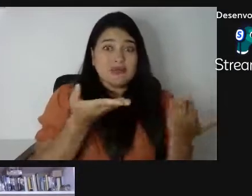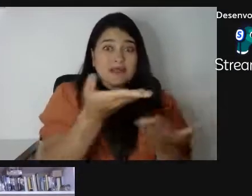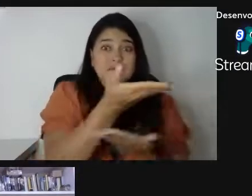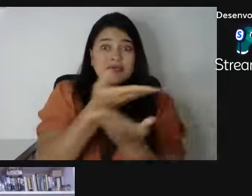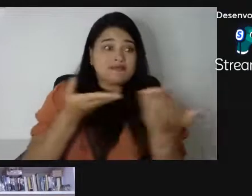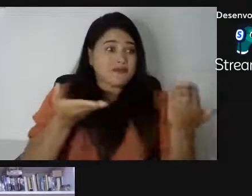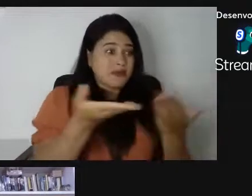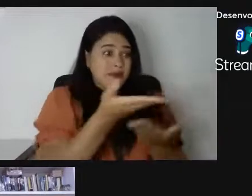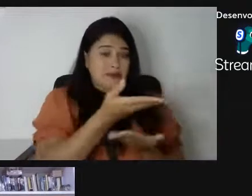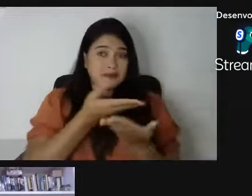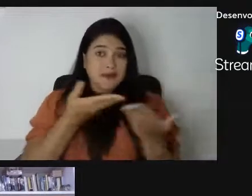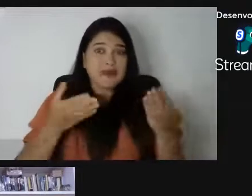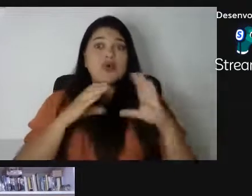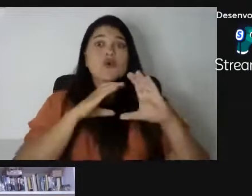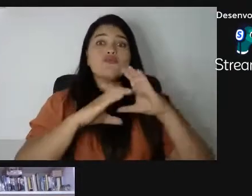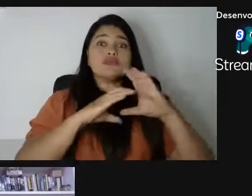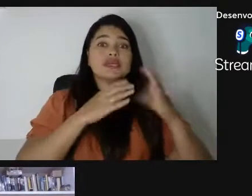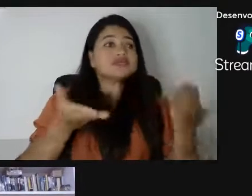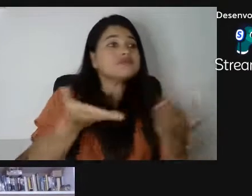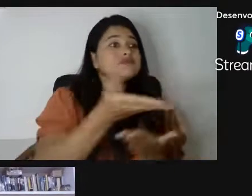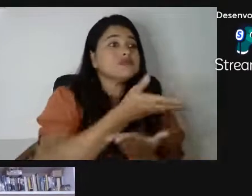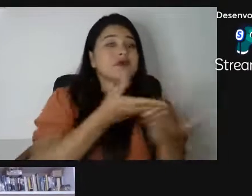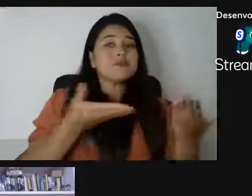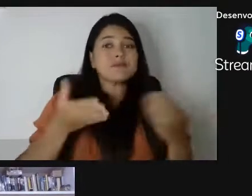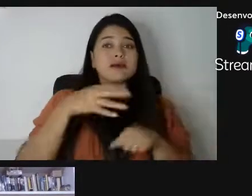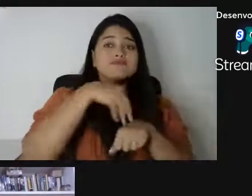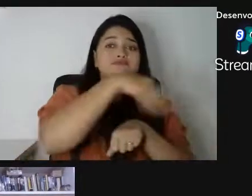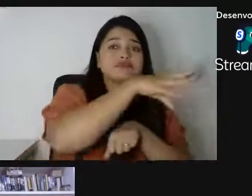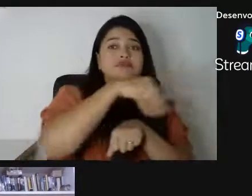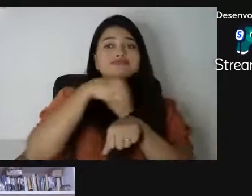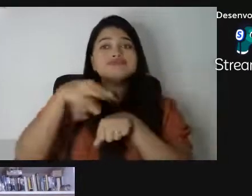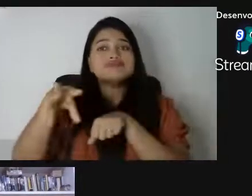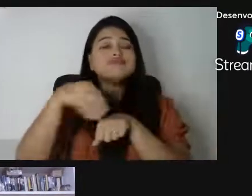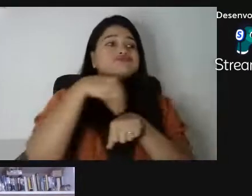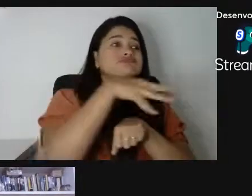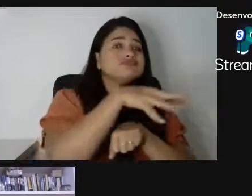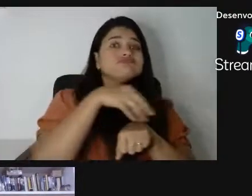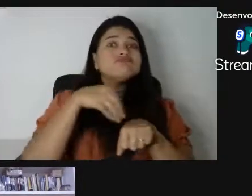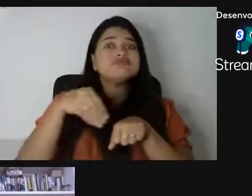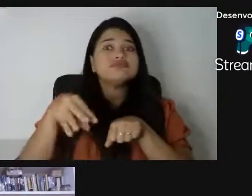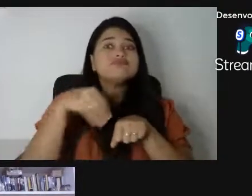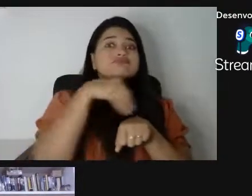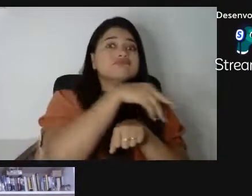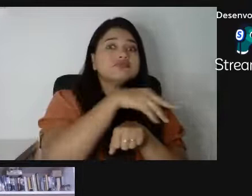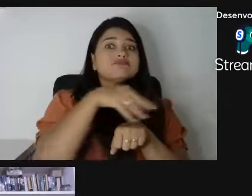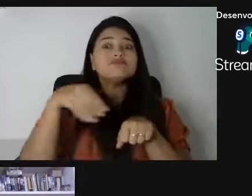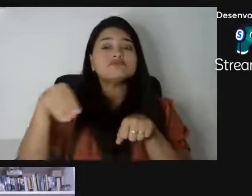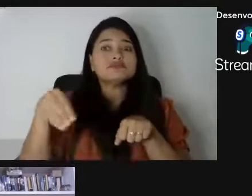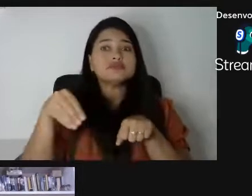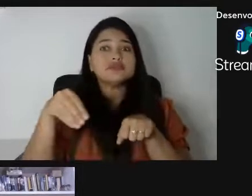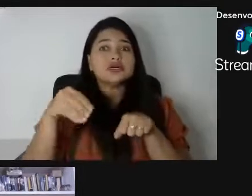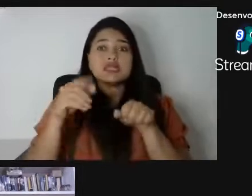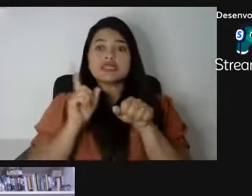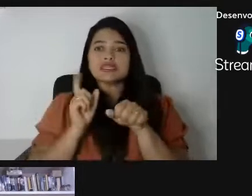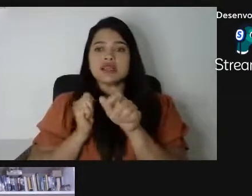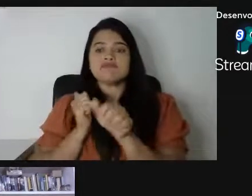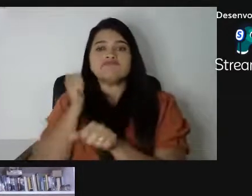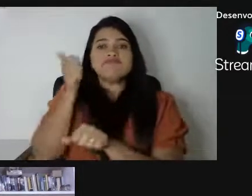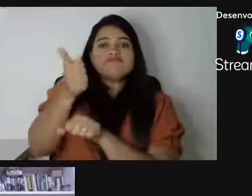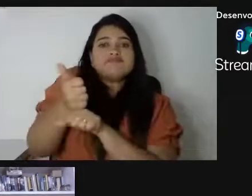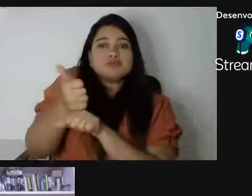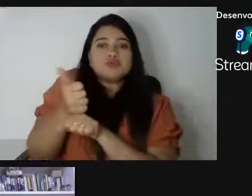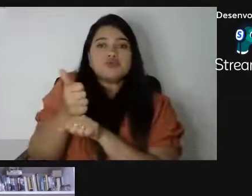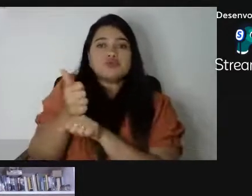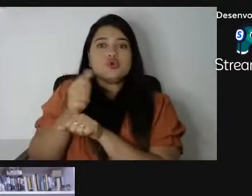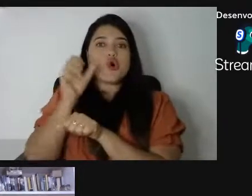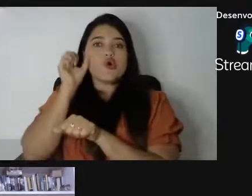que você não sobreponha, desde que você não sobreponha a voz do ouvinte sobre a voz do surdo, desde